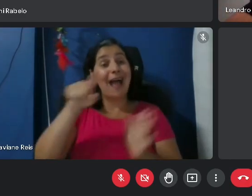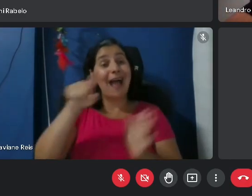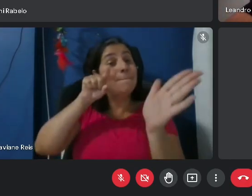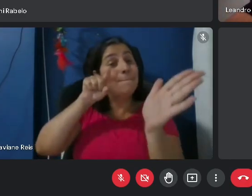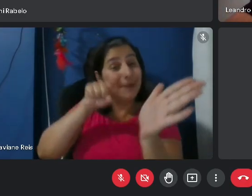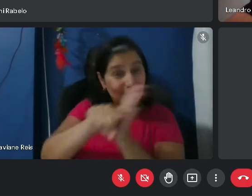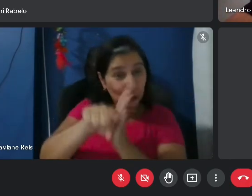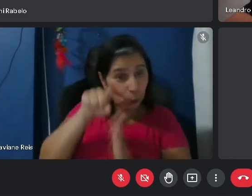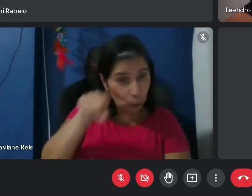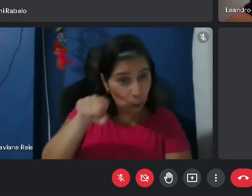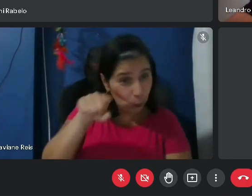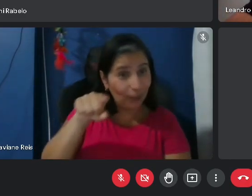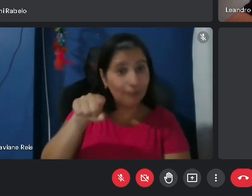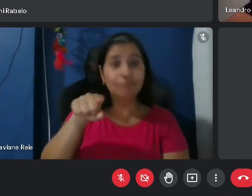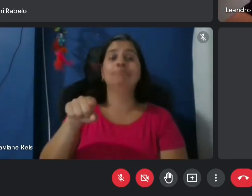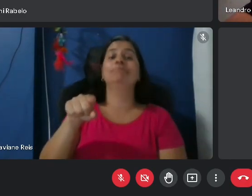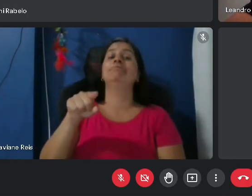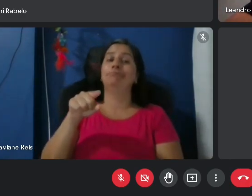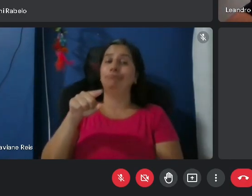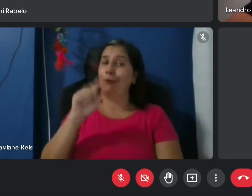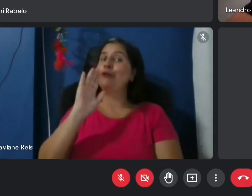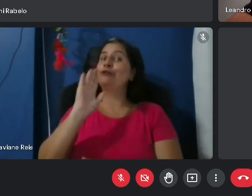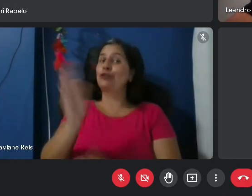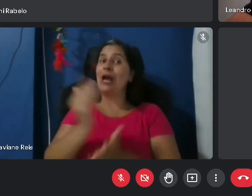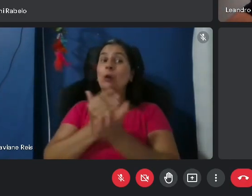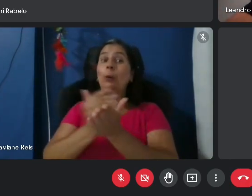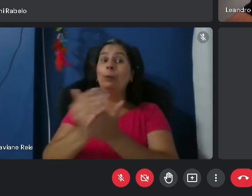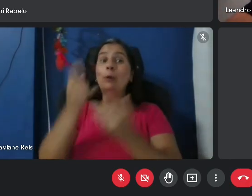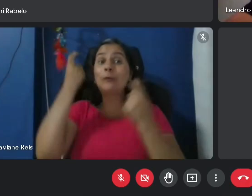Olha, essa pergunta